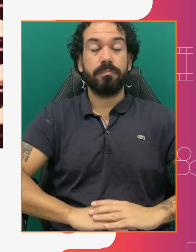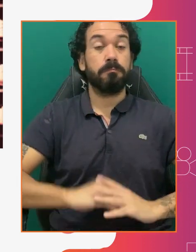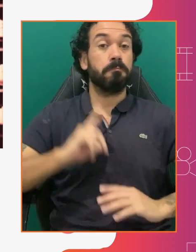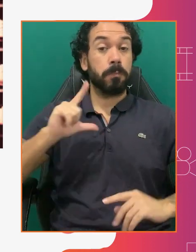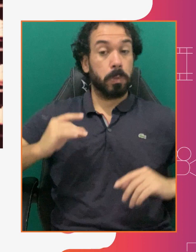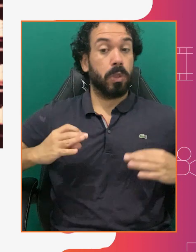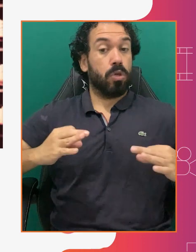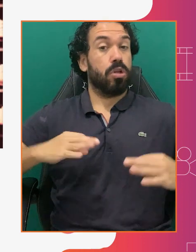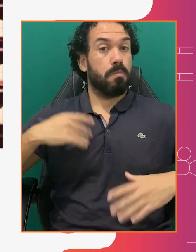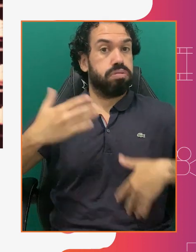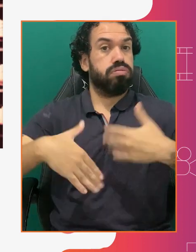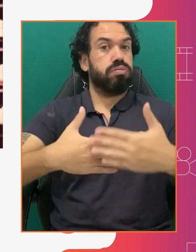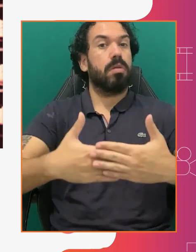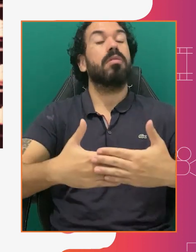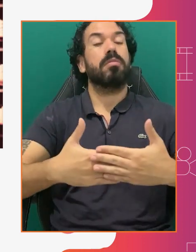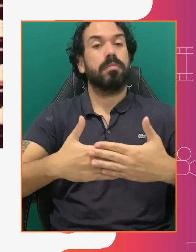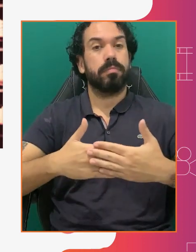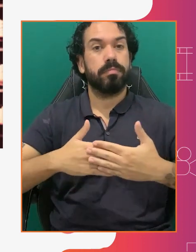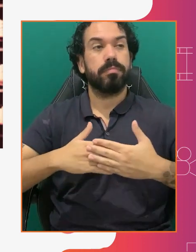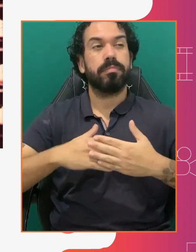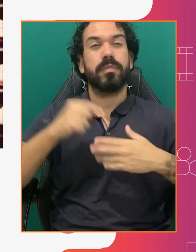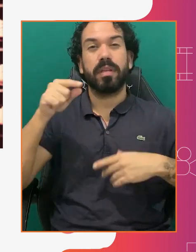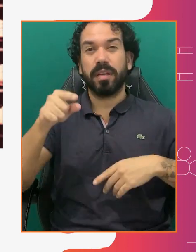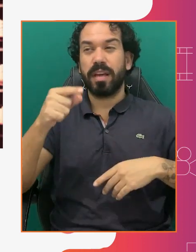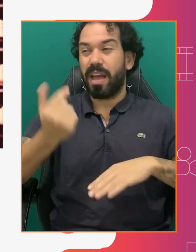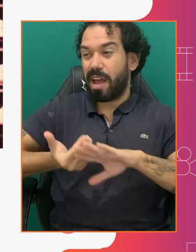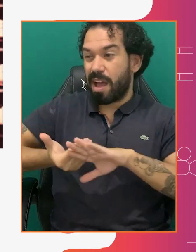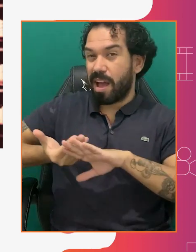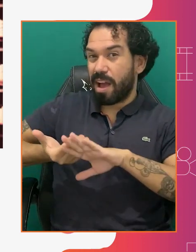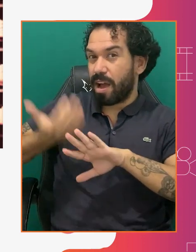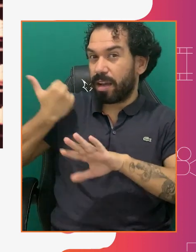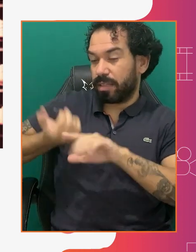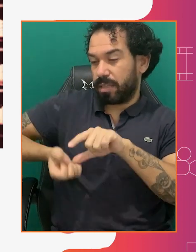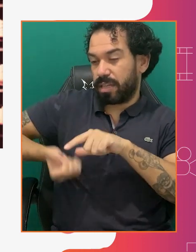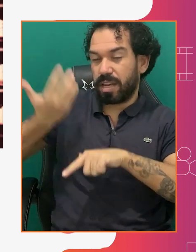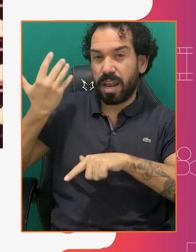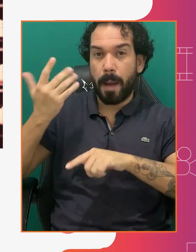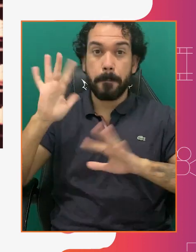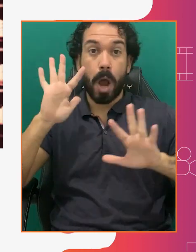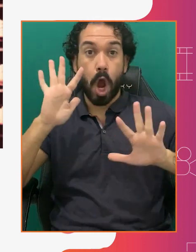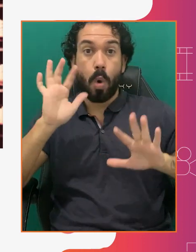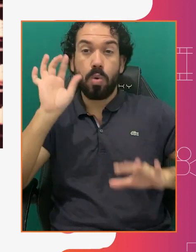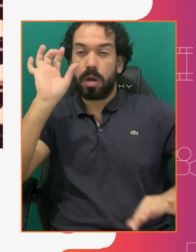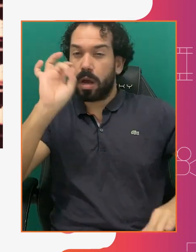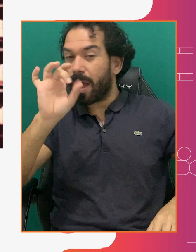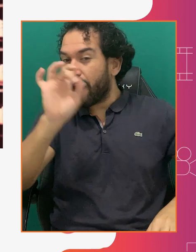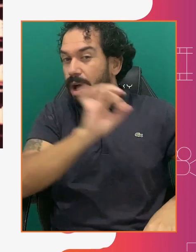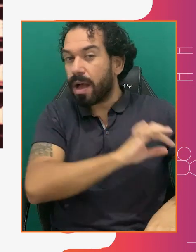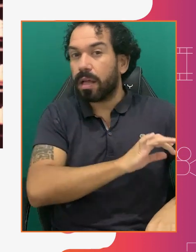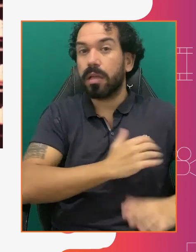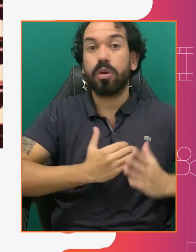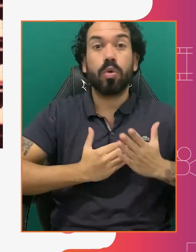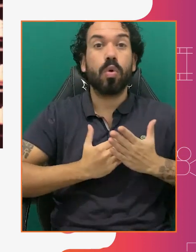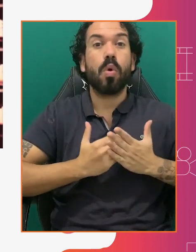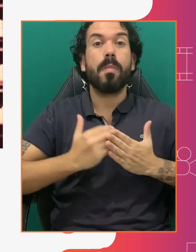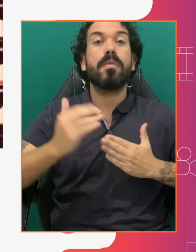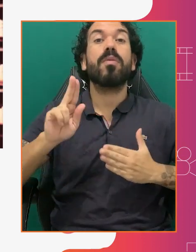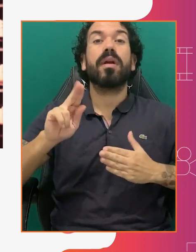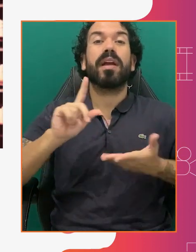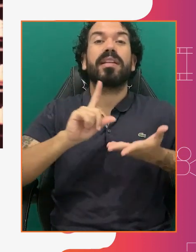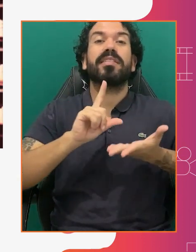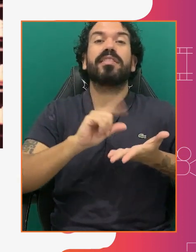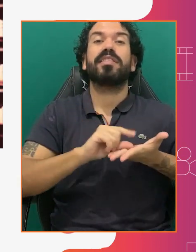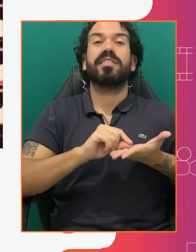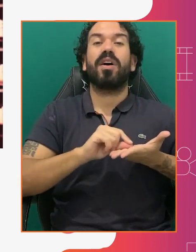Com o avanço tecnológico, então, essas peças, que antes eram modeladas manualmente uma a uma, passaram a ser